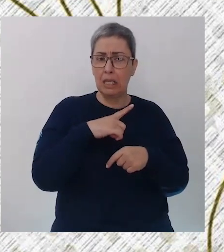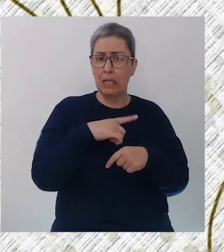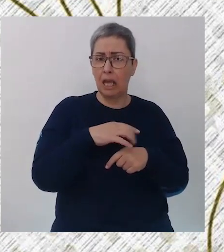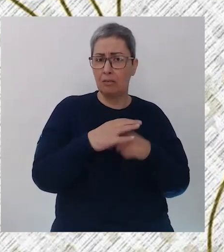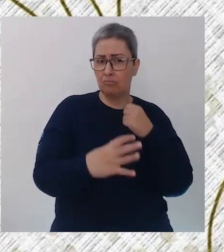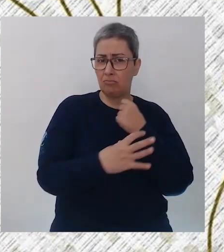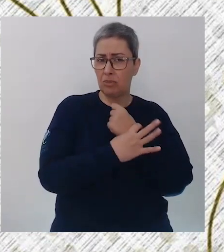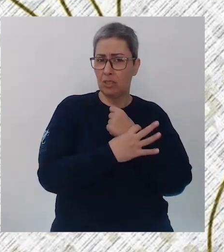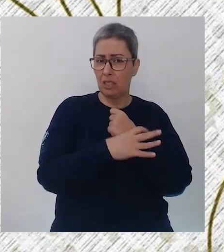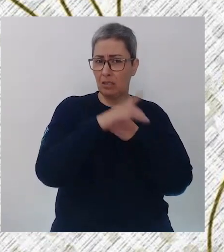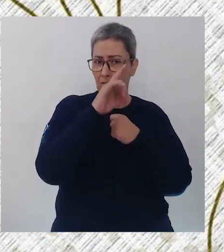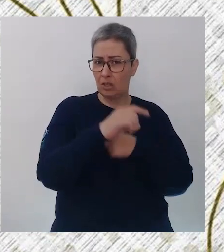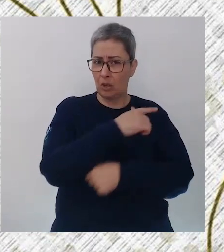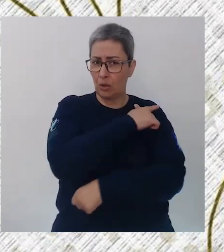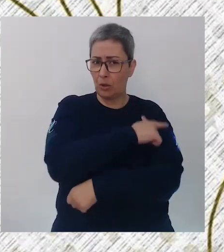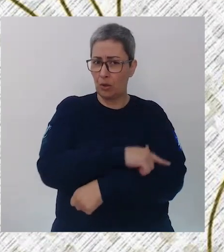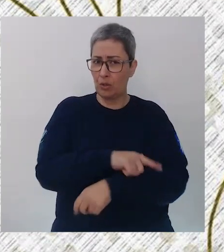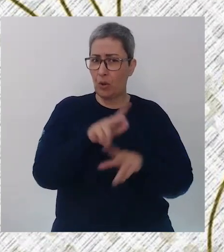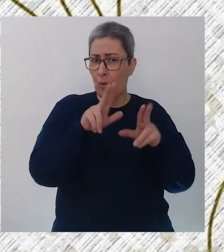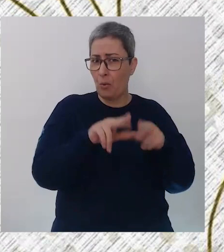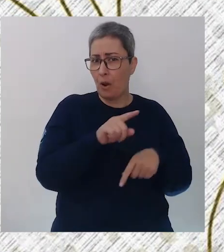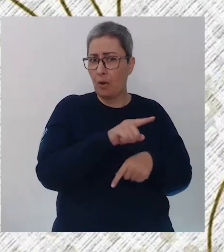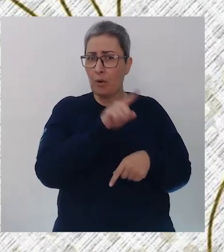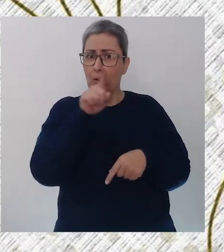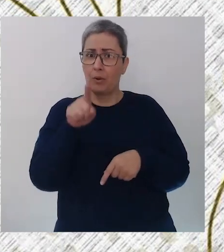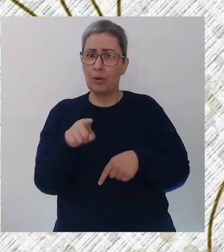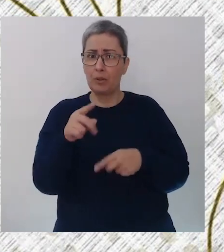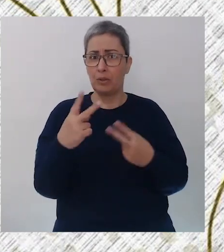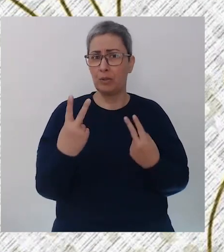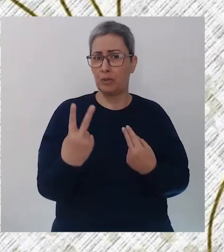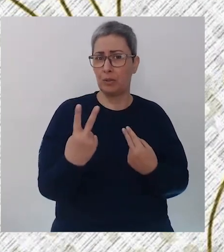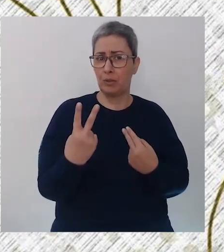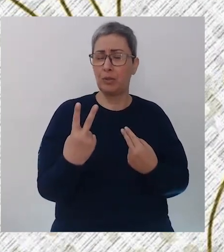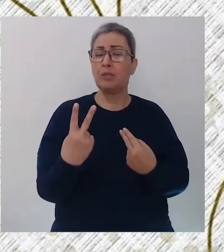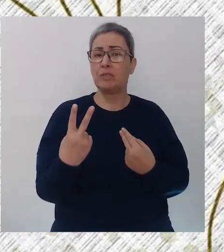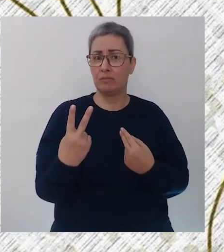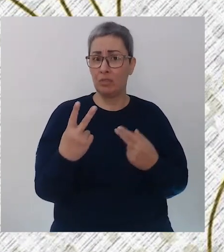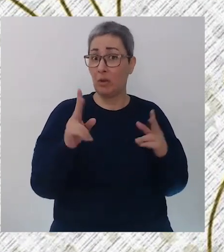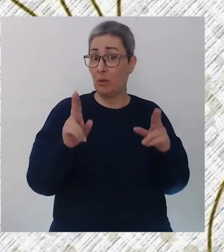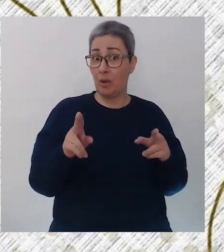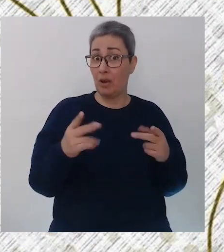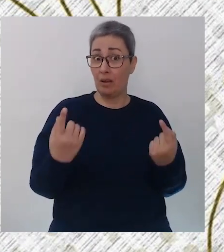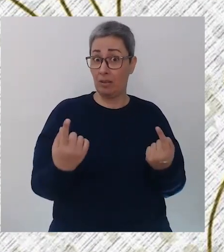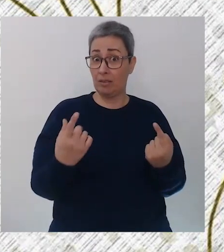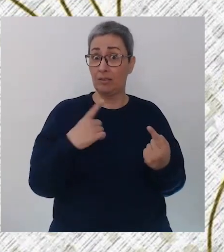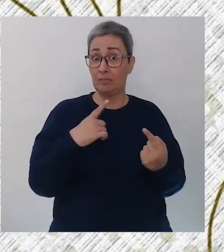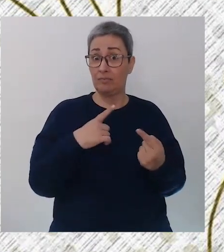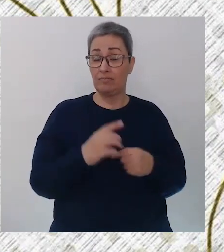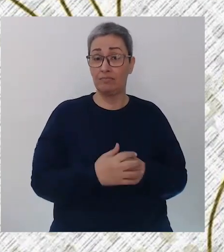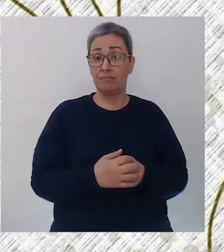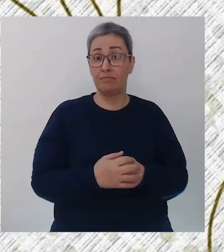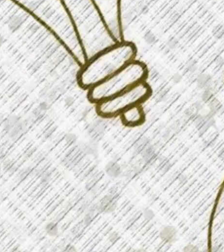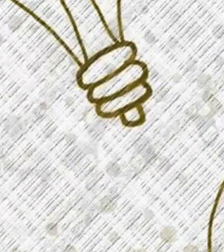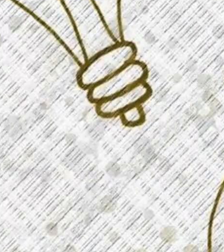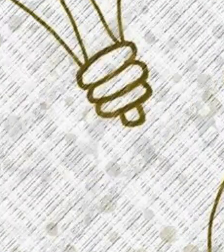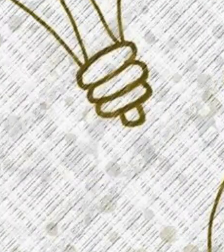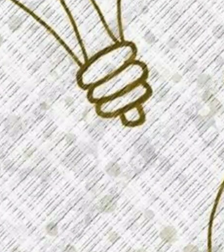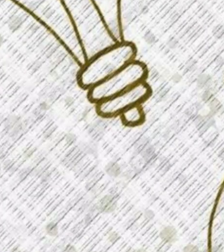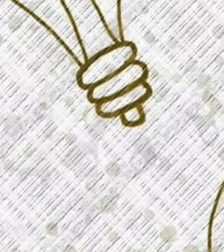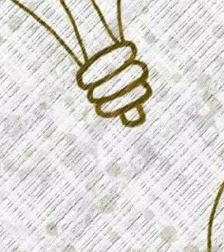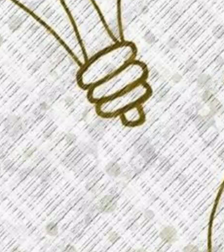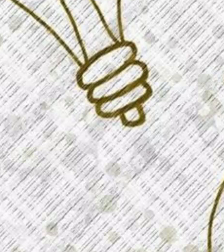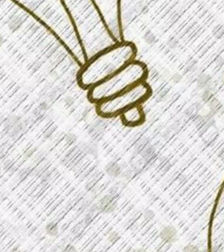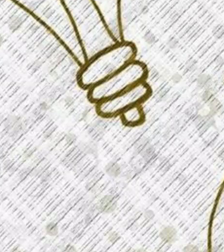primeira situação tem a garantia da dignidade da mesma maneira que a pessoa que está na segunda figura aí, na